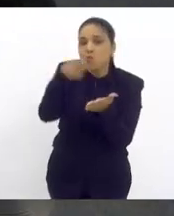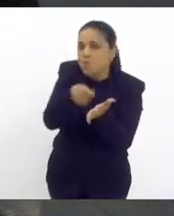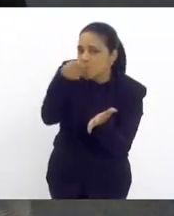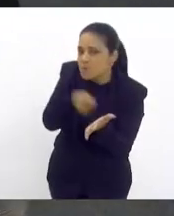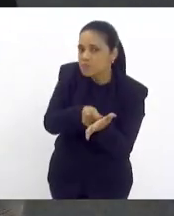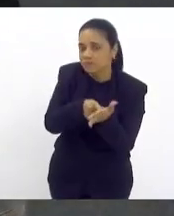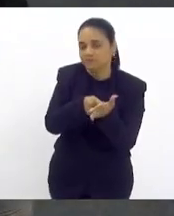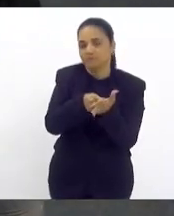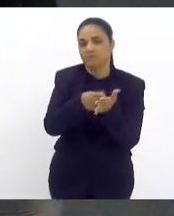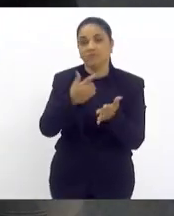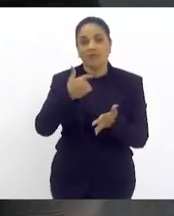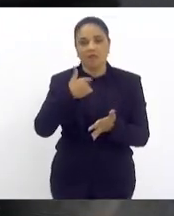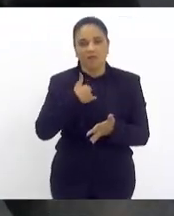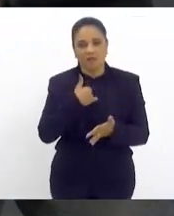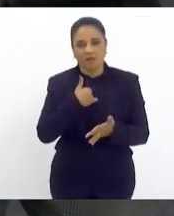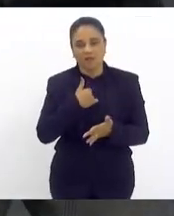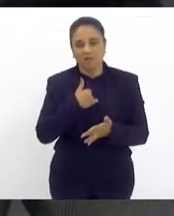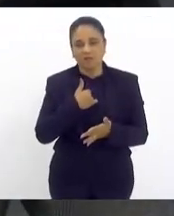inclusive